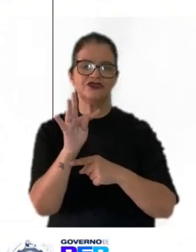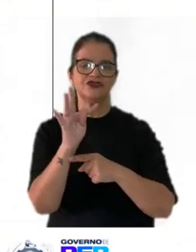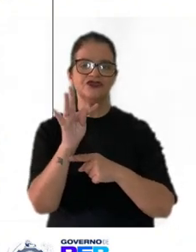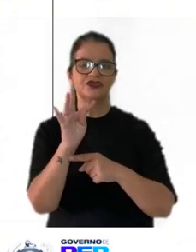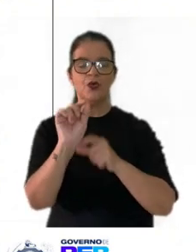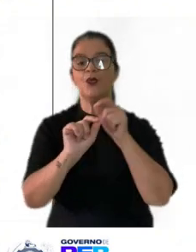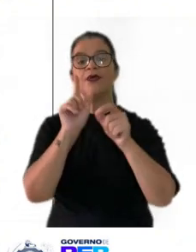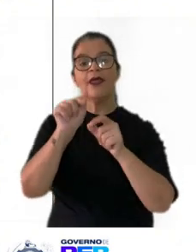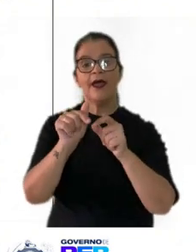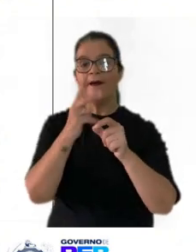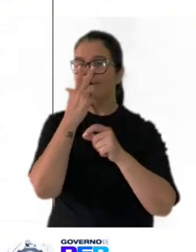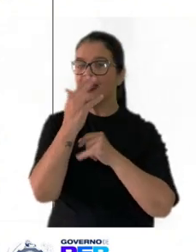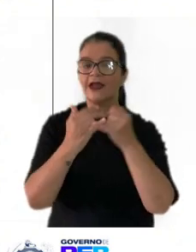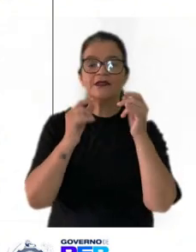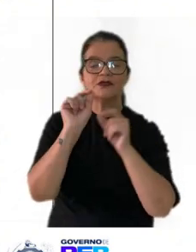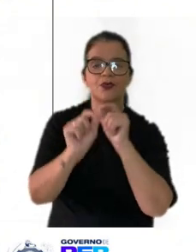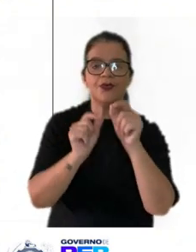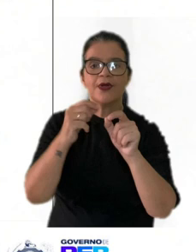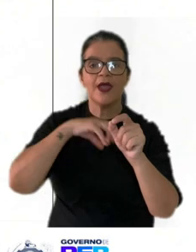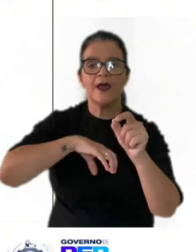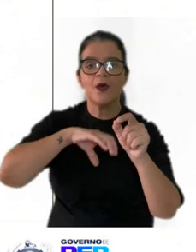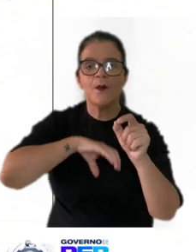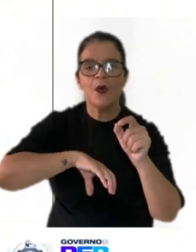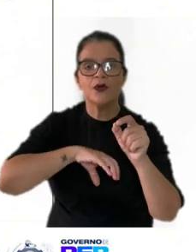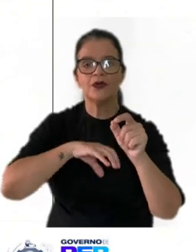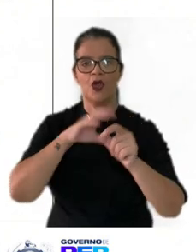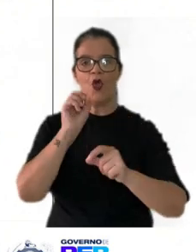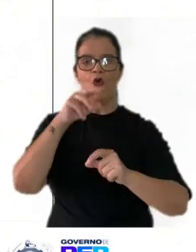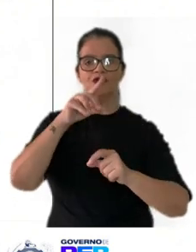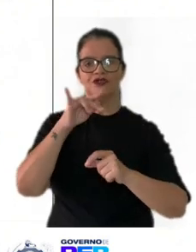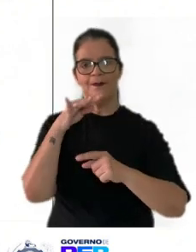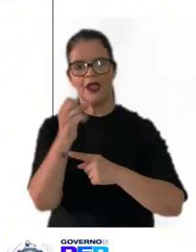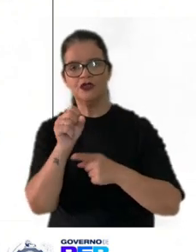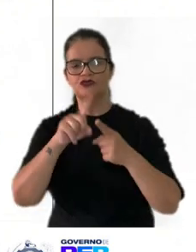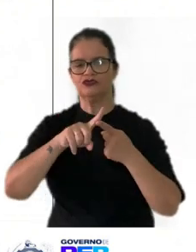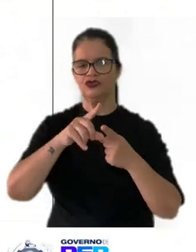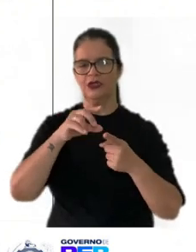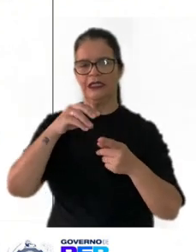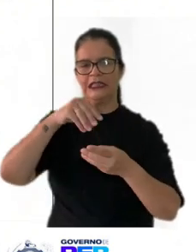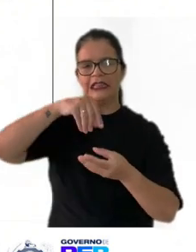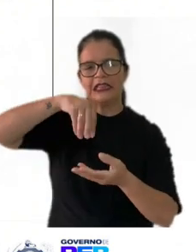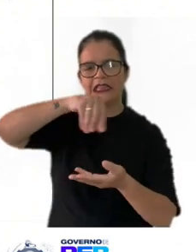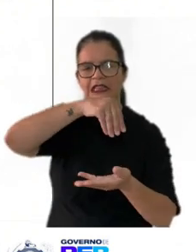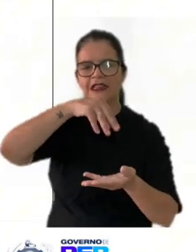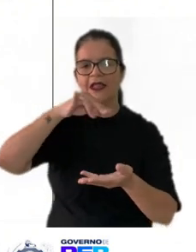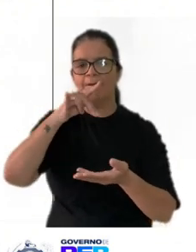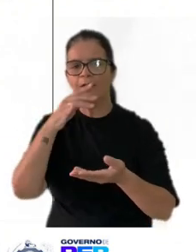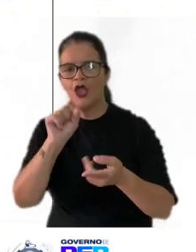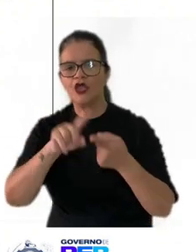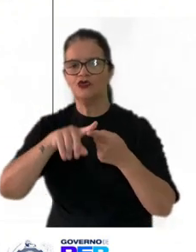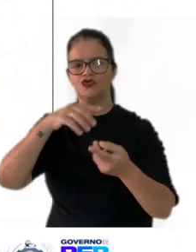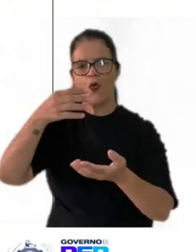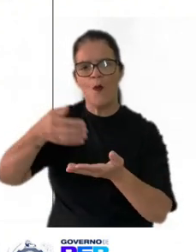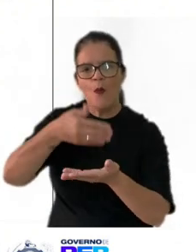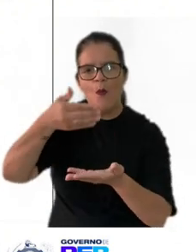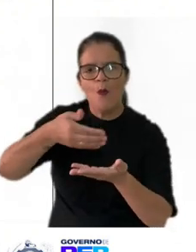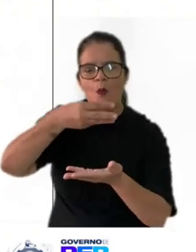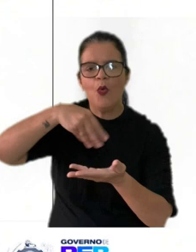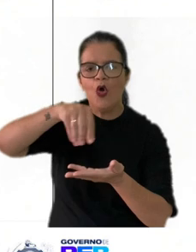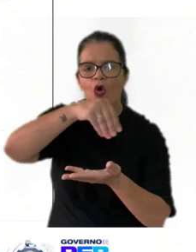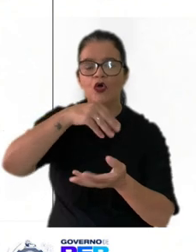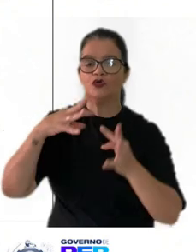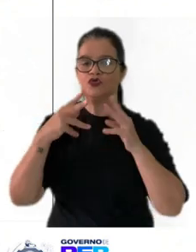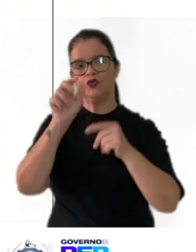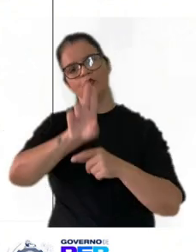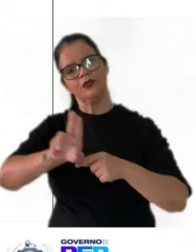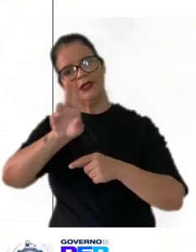parece com o que em português? Condimentos temperos molhos tudo que a gente utiliza pra preparar o preparo